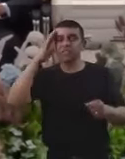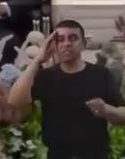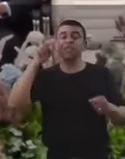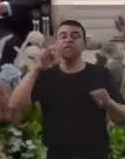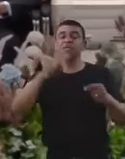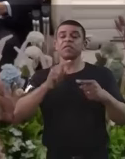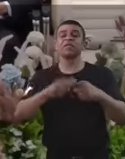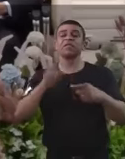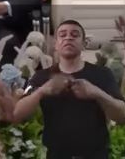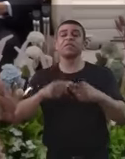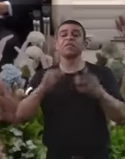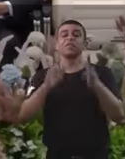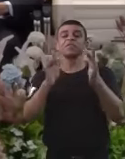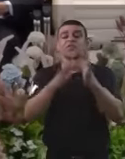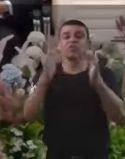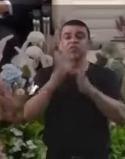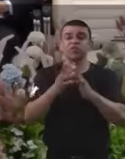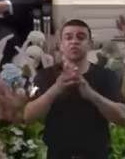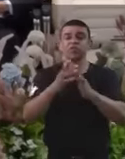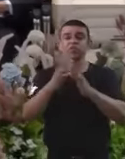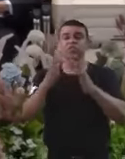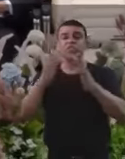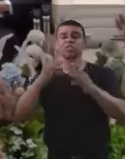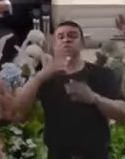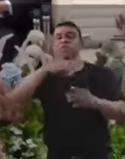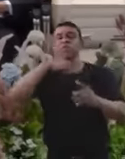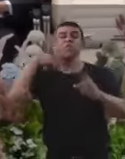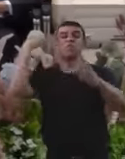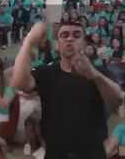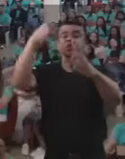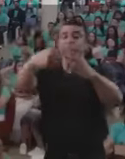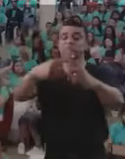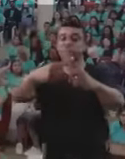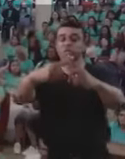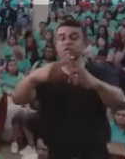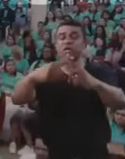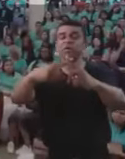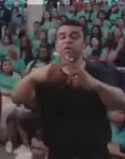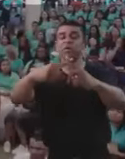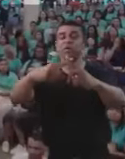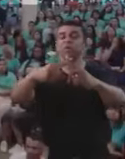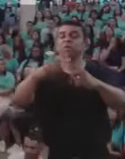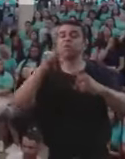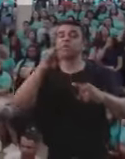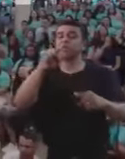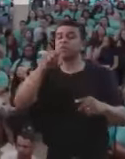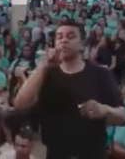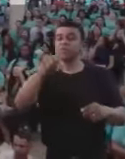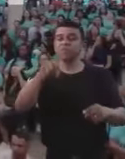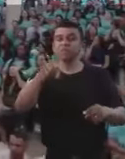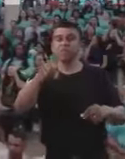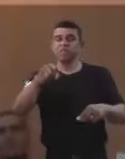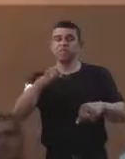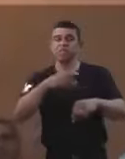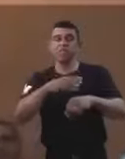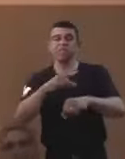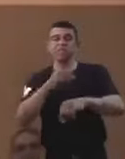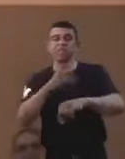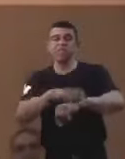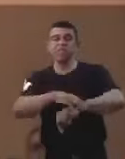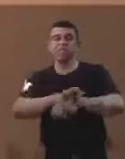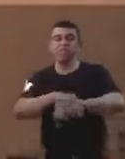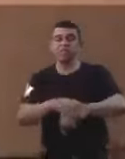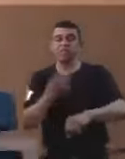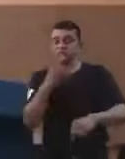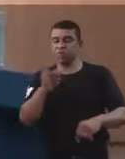dar carrão, Ele não morreu na cruz para te dar mansão na beira da praia, Ele morreu na cruz para te resgatar do caminho do inferno e